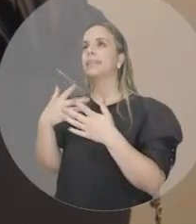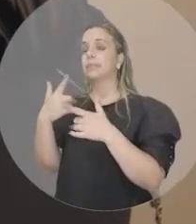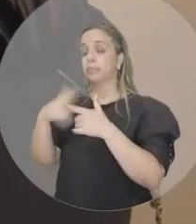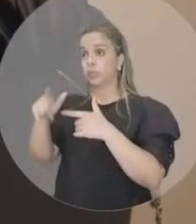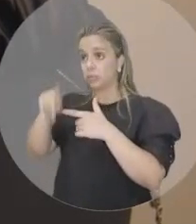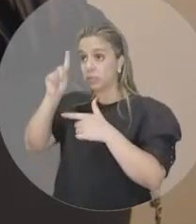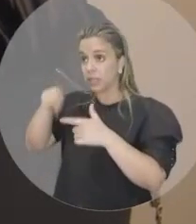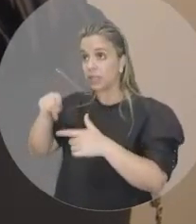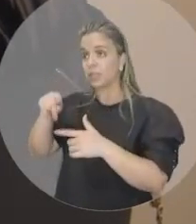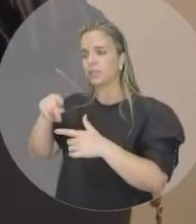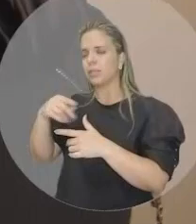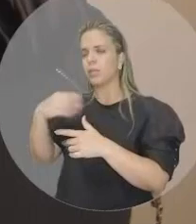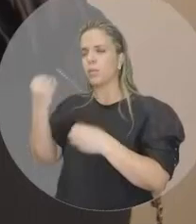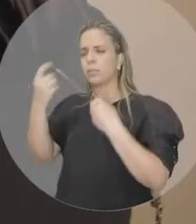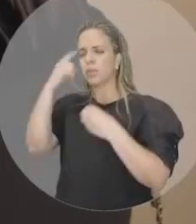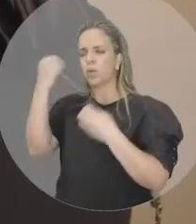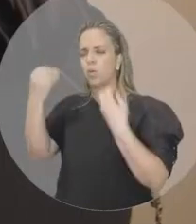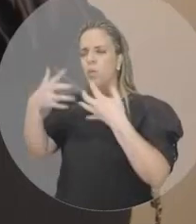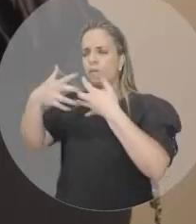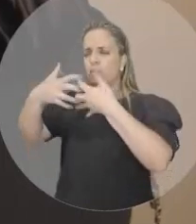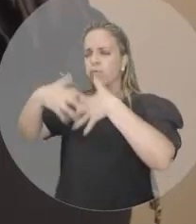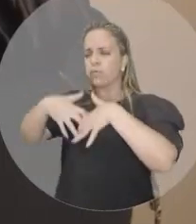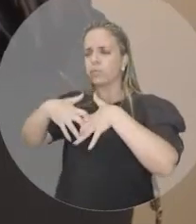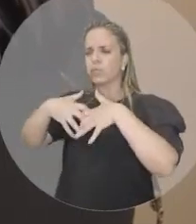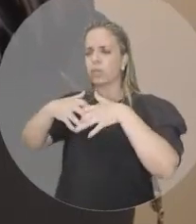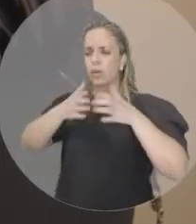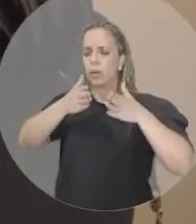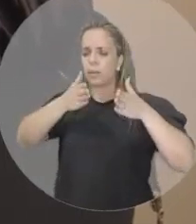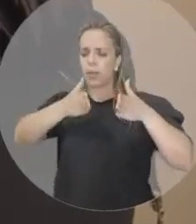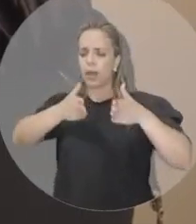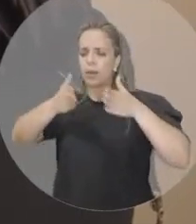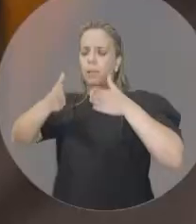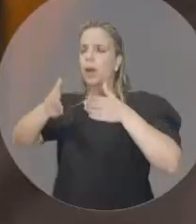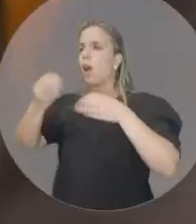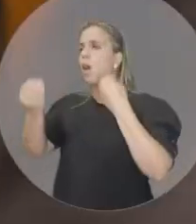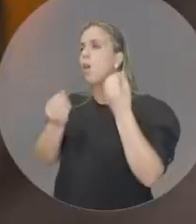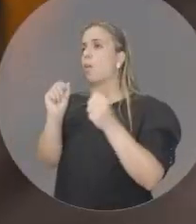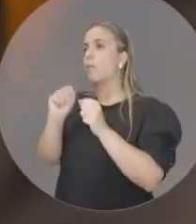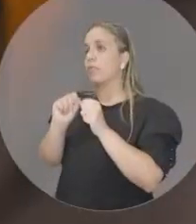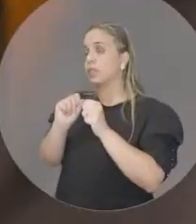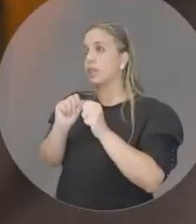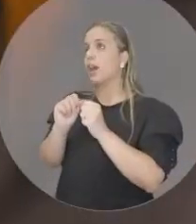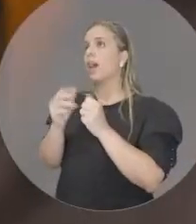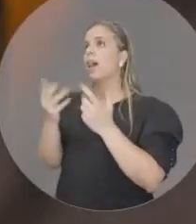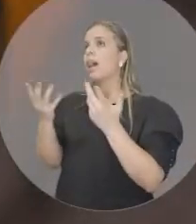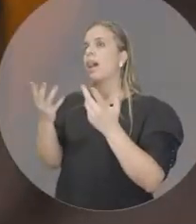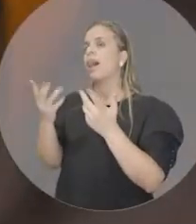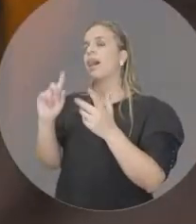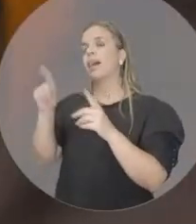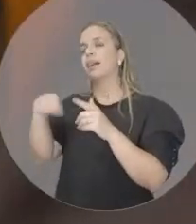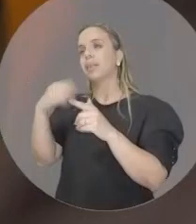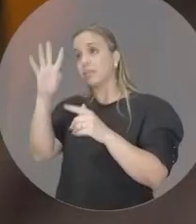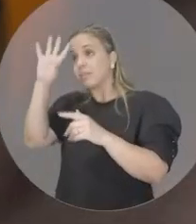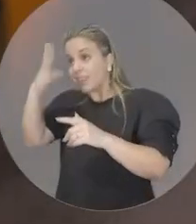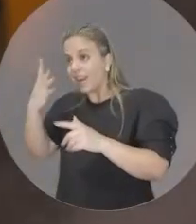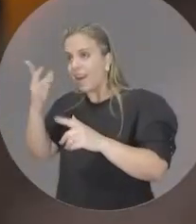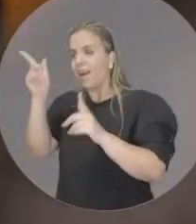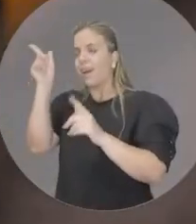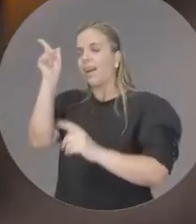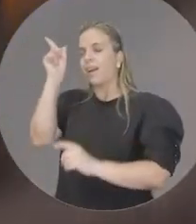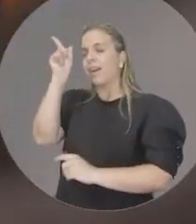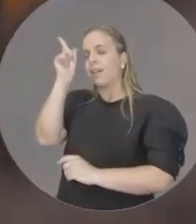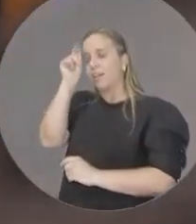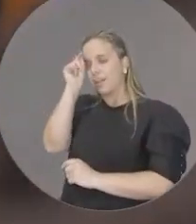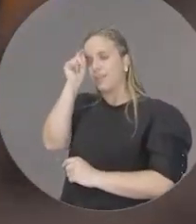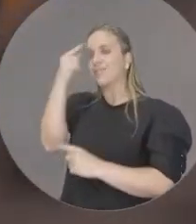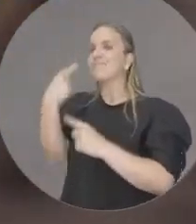essa questão de como funcionaria o tempo aqui dentro, aí eu fiquei mais aliviada, porque